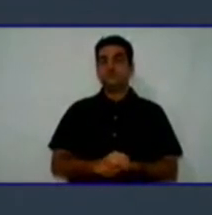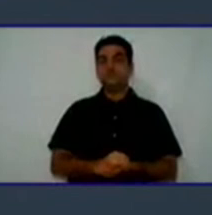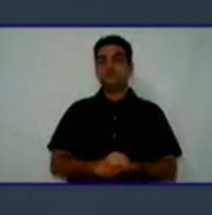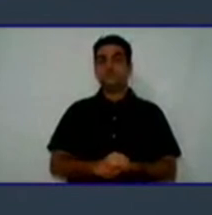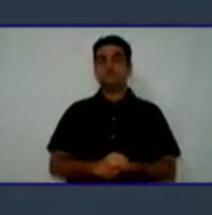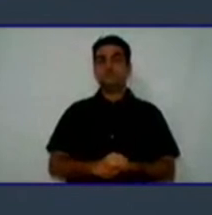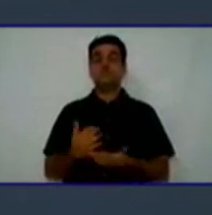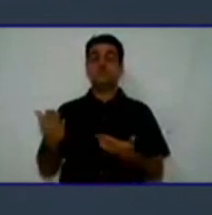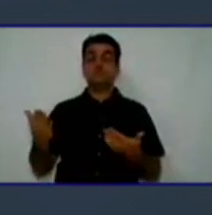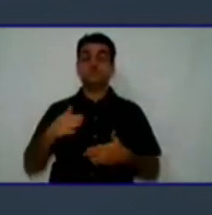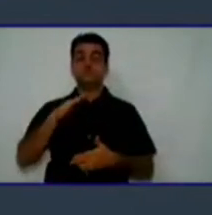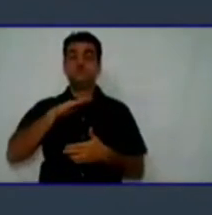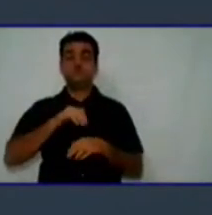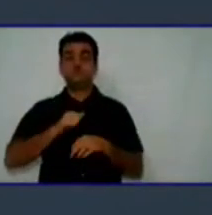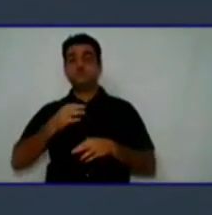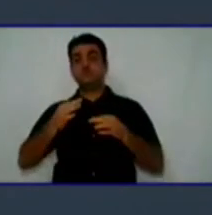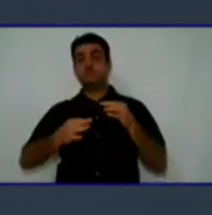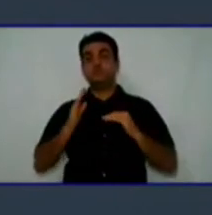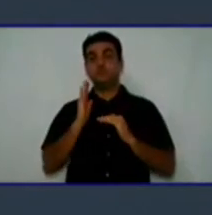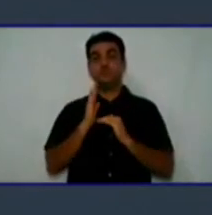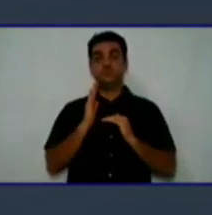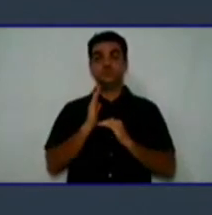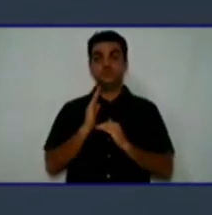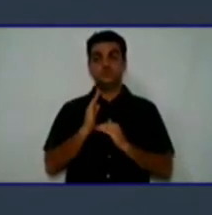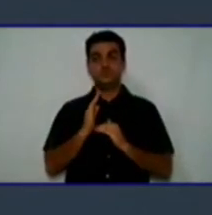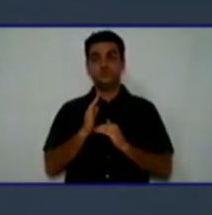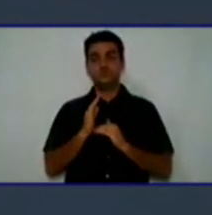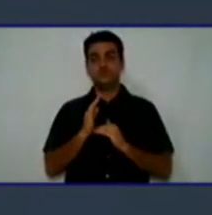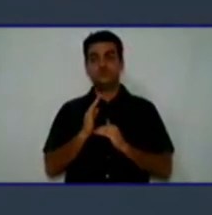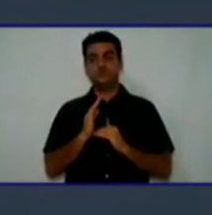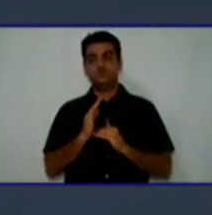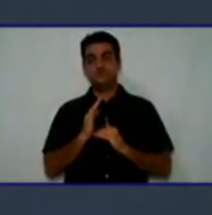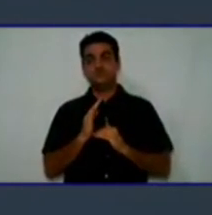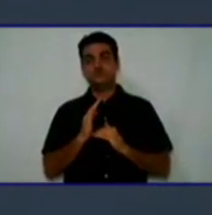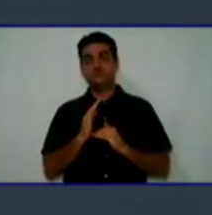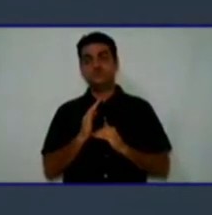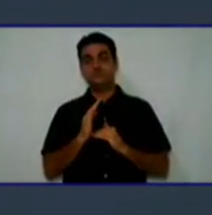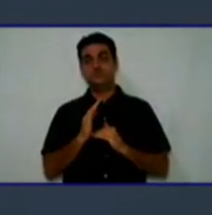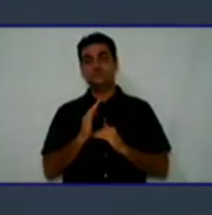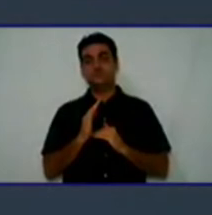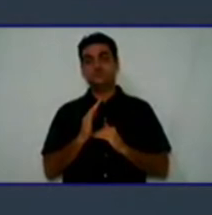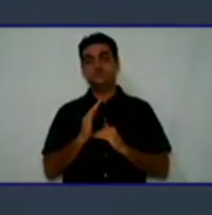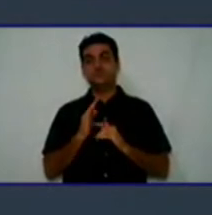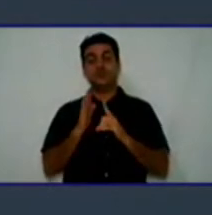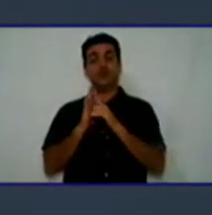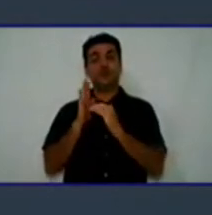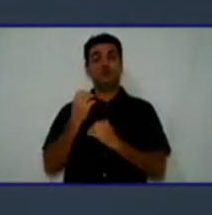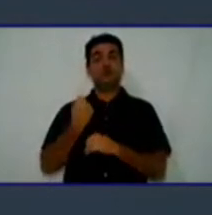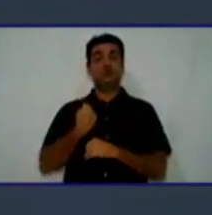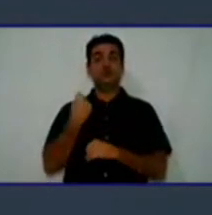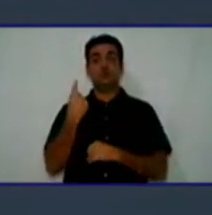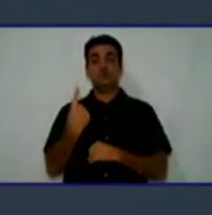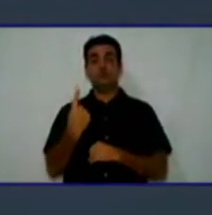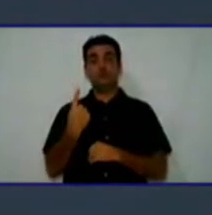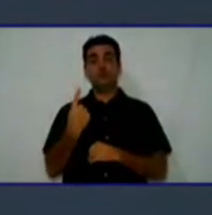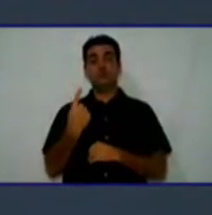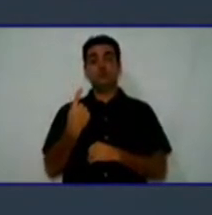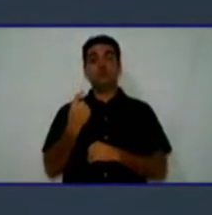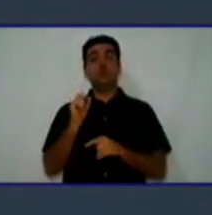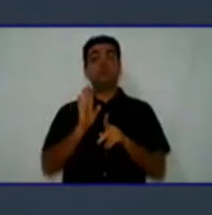Chamo a julgamento, para encerrar a nossa sessão, a lista número 1 da relatoria